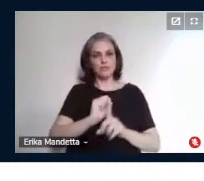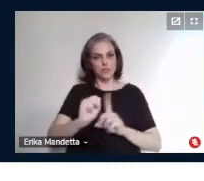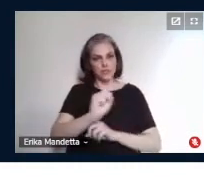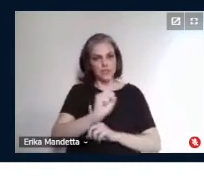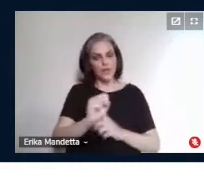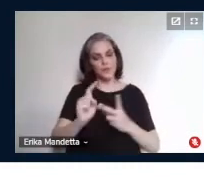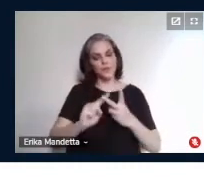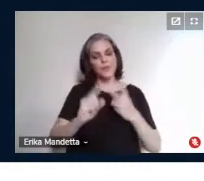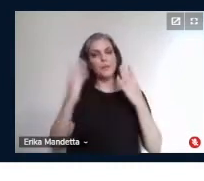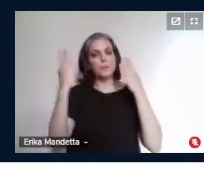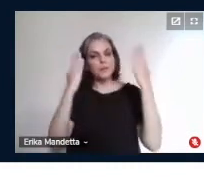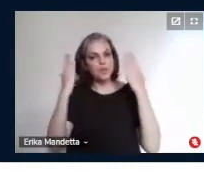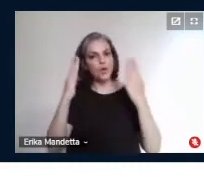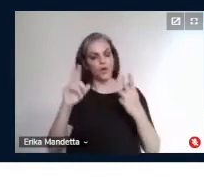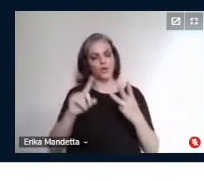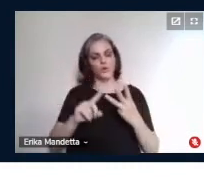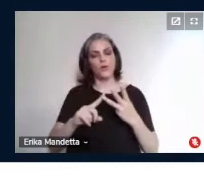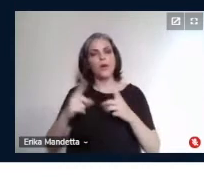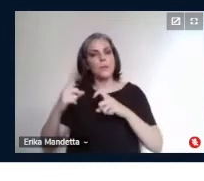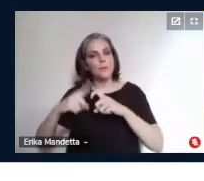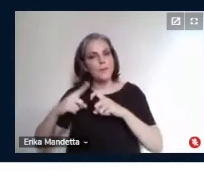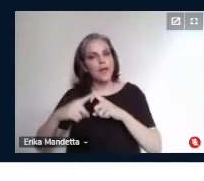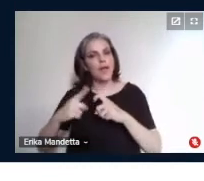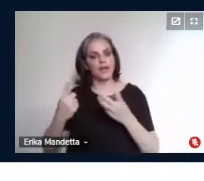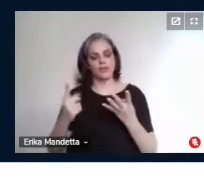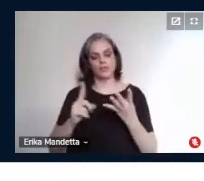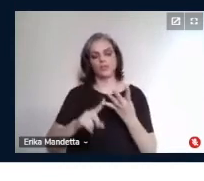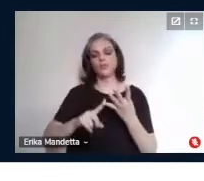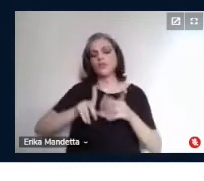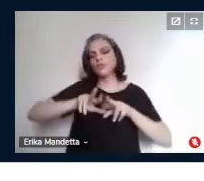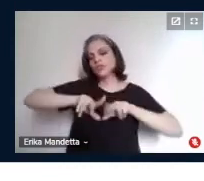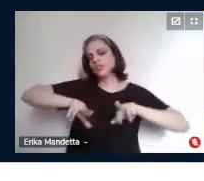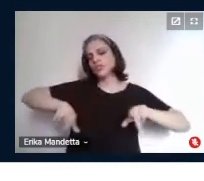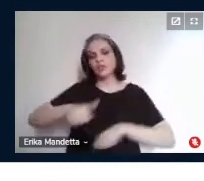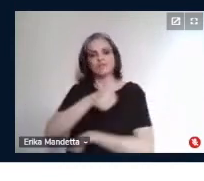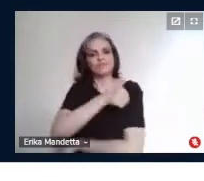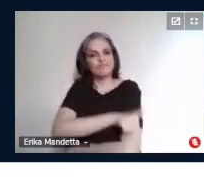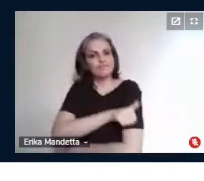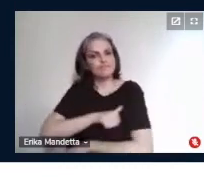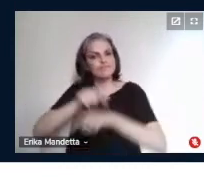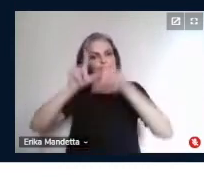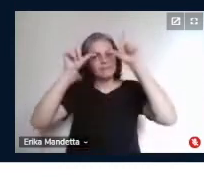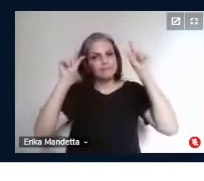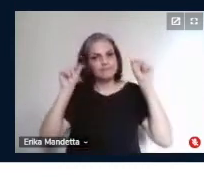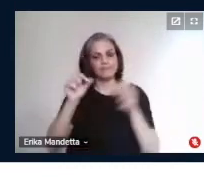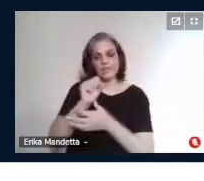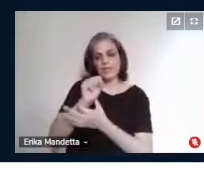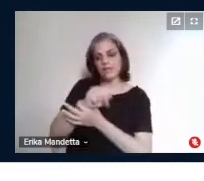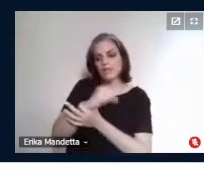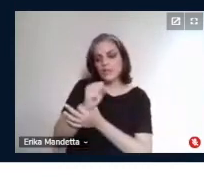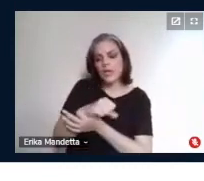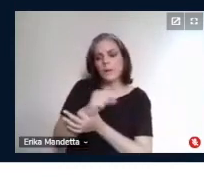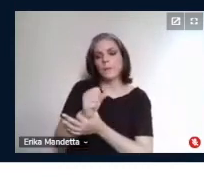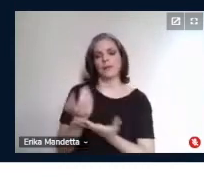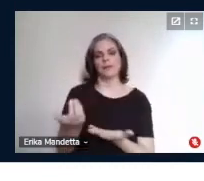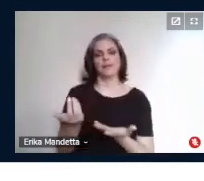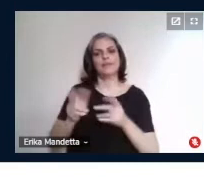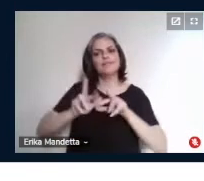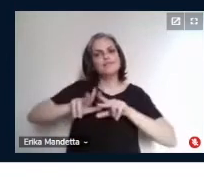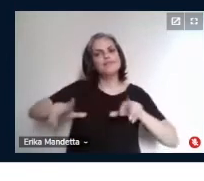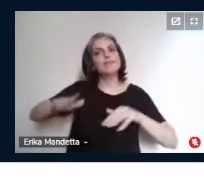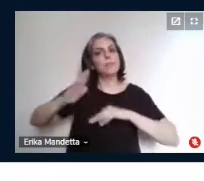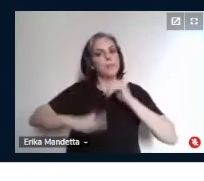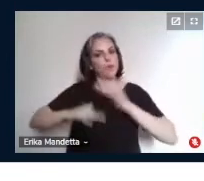e de médico e outros profissionais, enfermagem, fisioterapia, eventualmente, então,